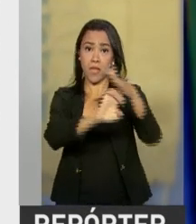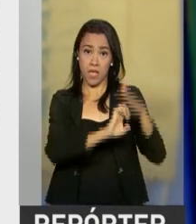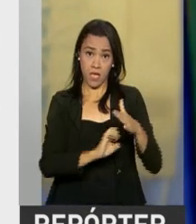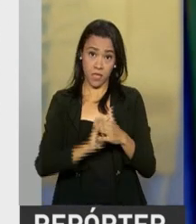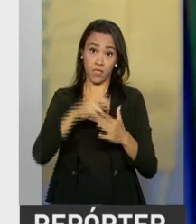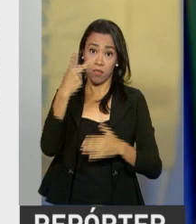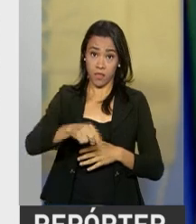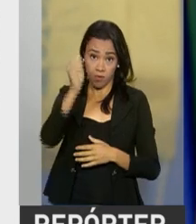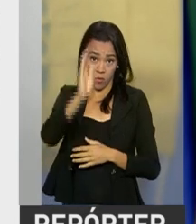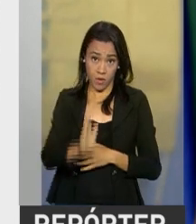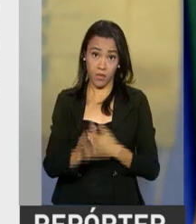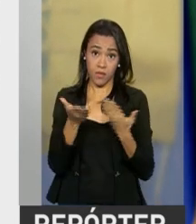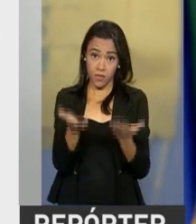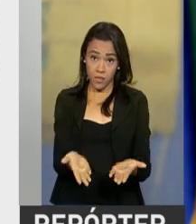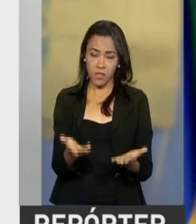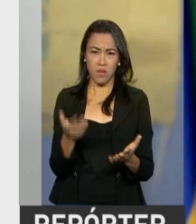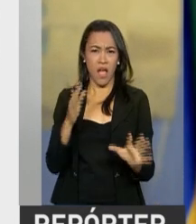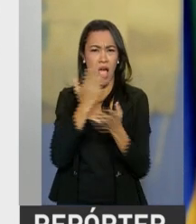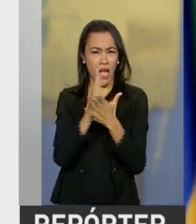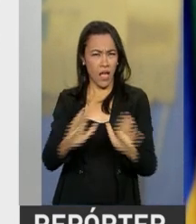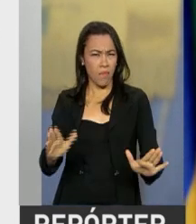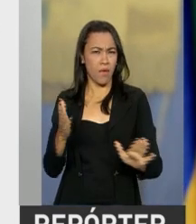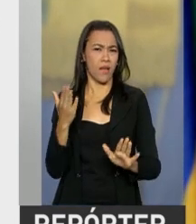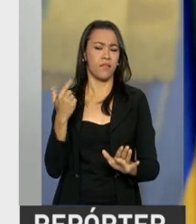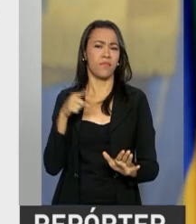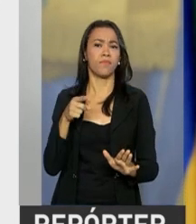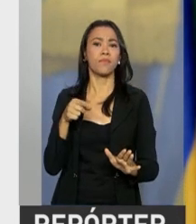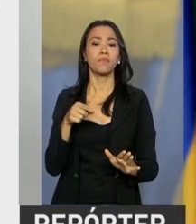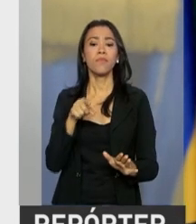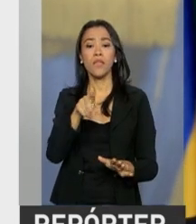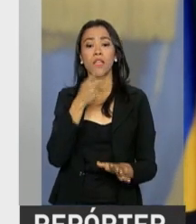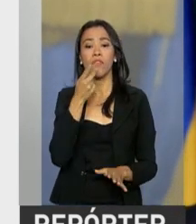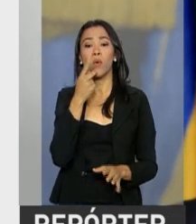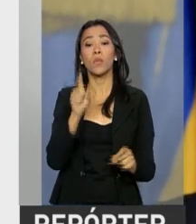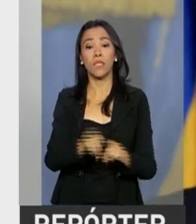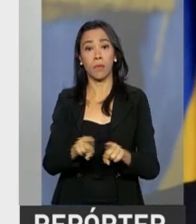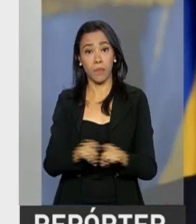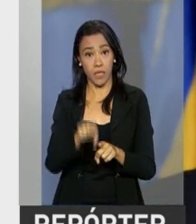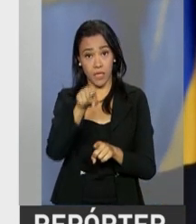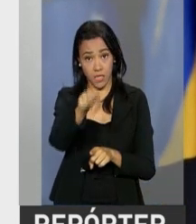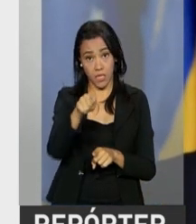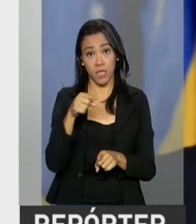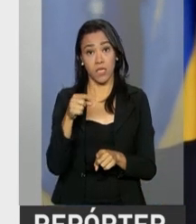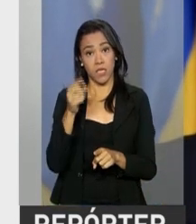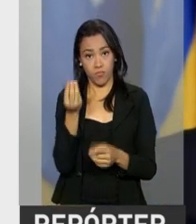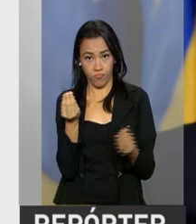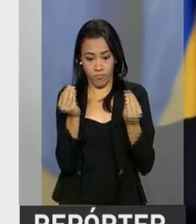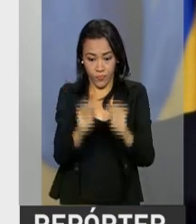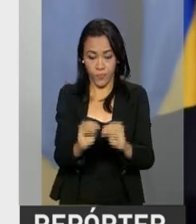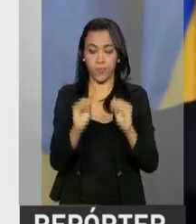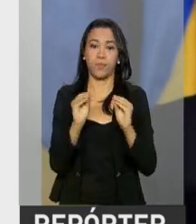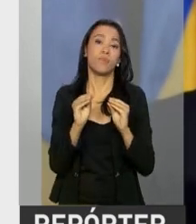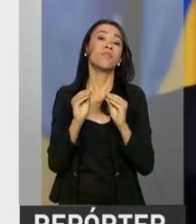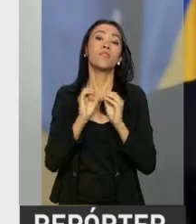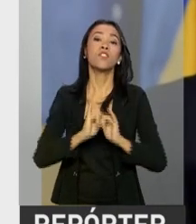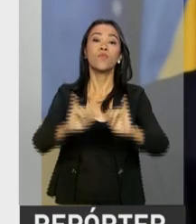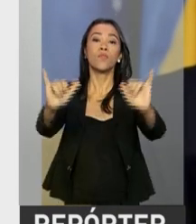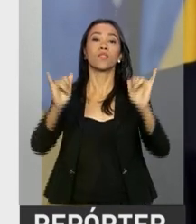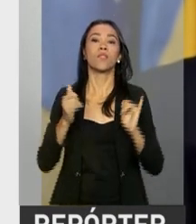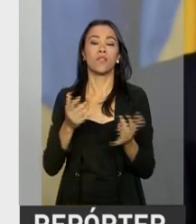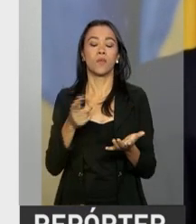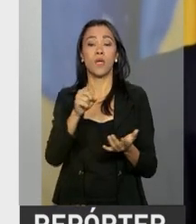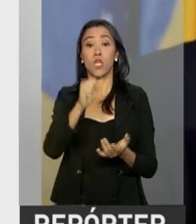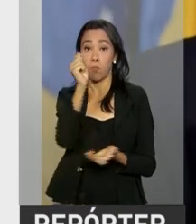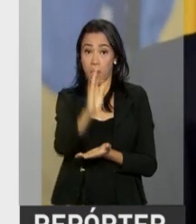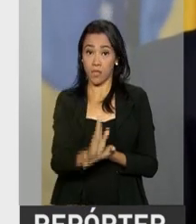recessão do país desde a década de 30 Michel temir afirmou também de acordo com a publicação norte-americana que o país